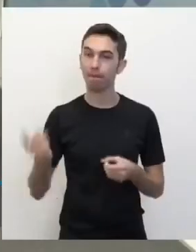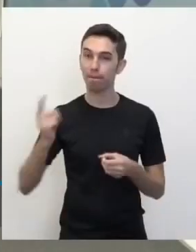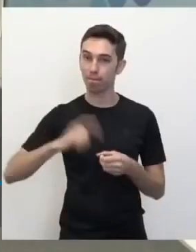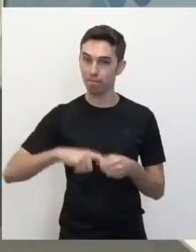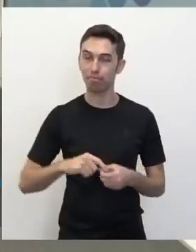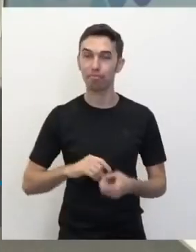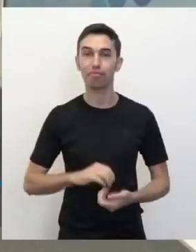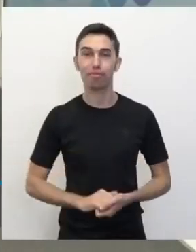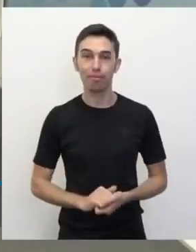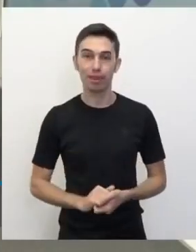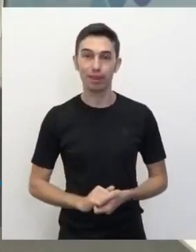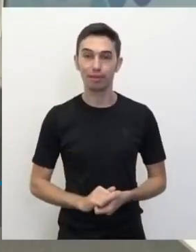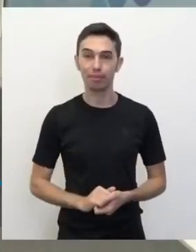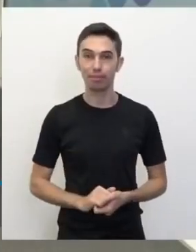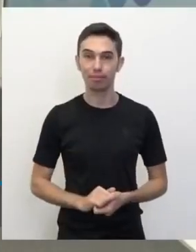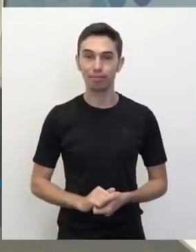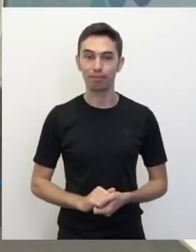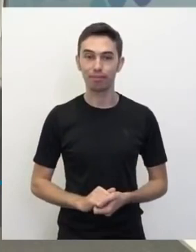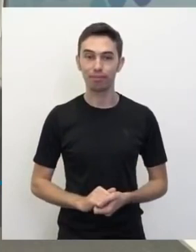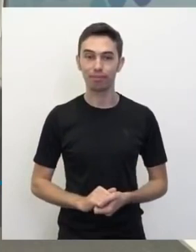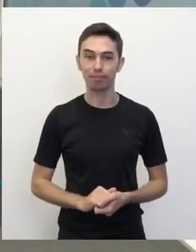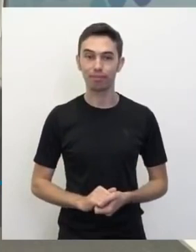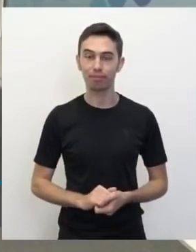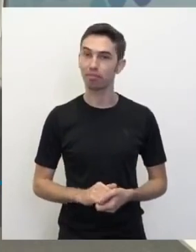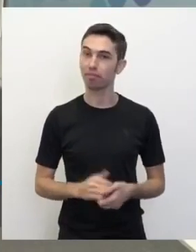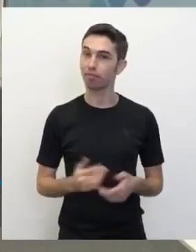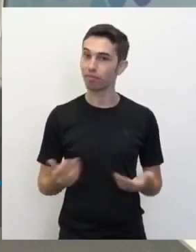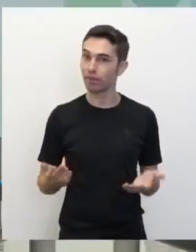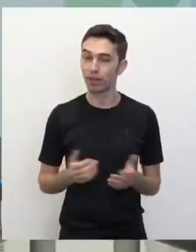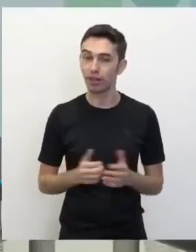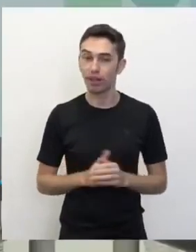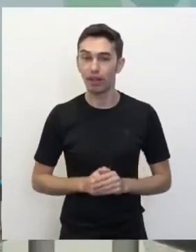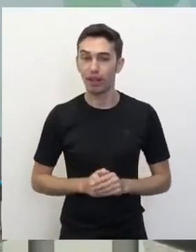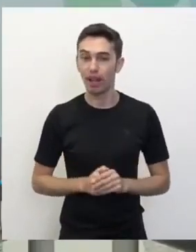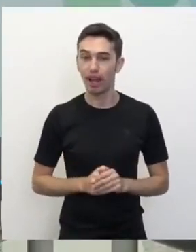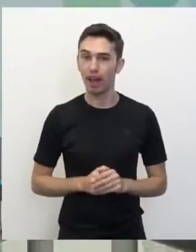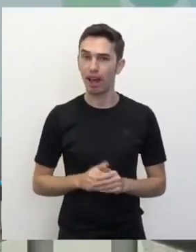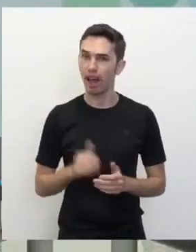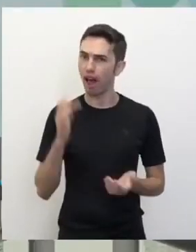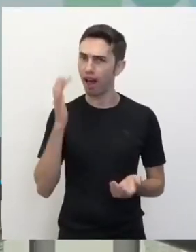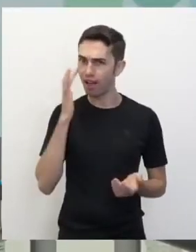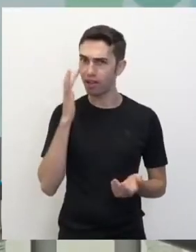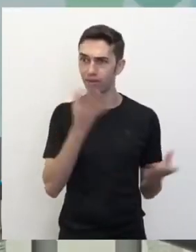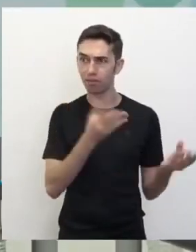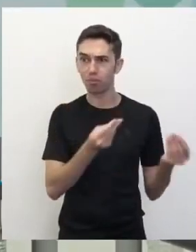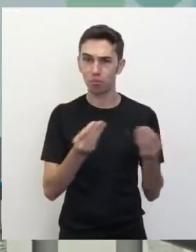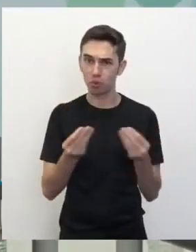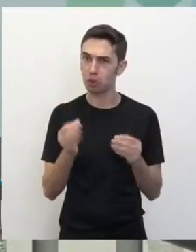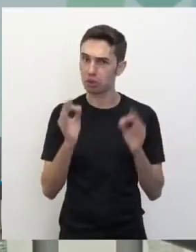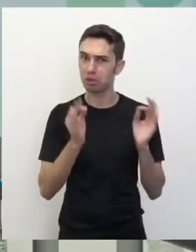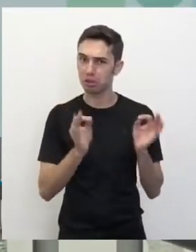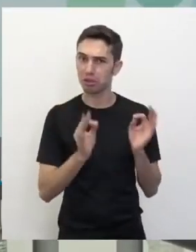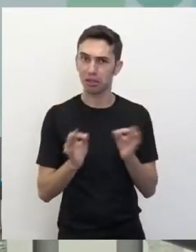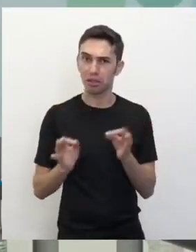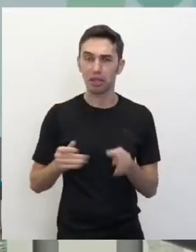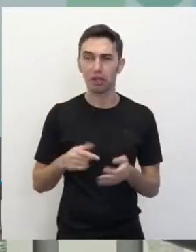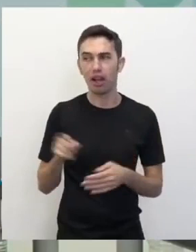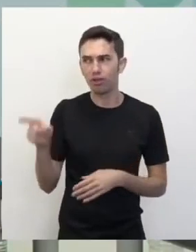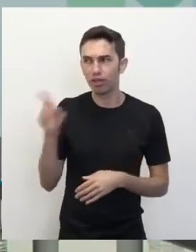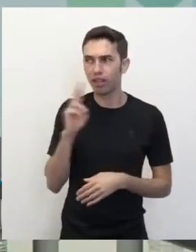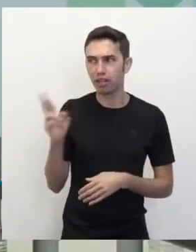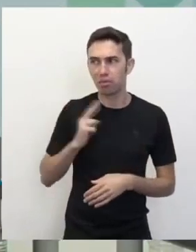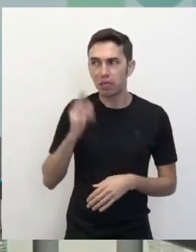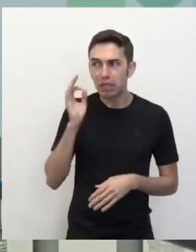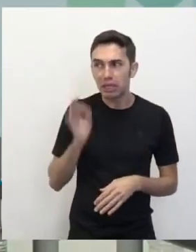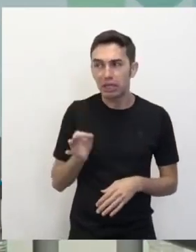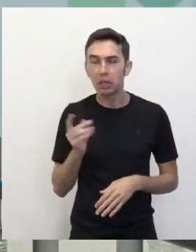Retornamos aqui. Olha, assim, vamos ver se eu acredito que muitos estejam certos aqui. Eu acho que só você pode falar se